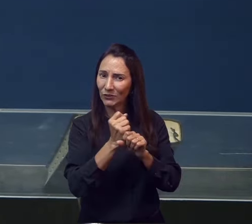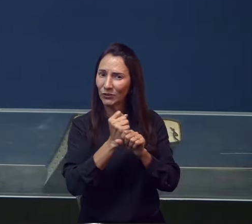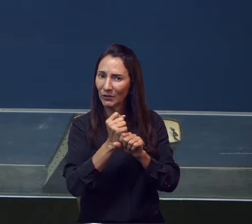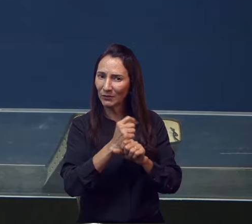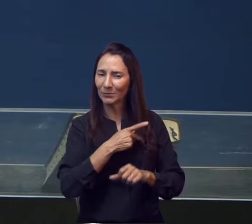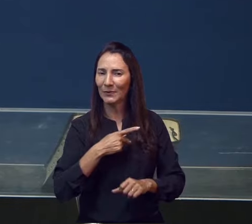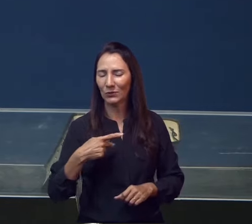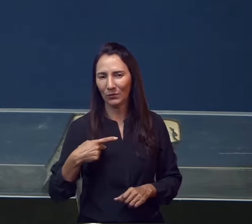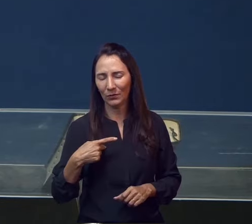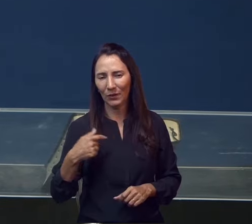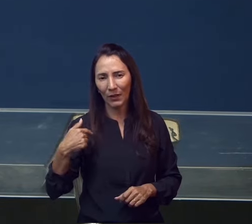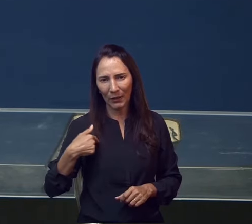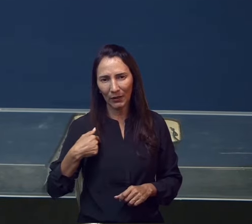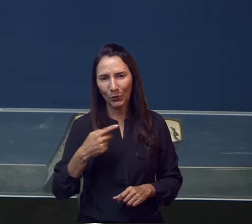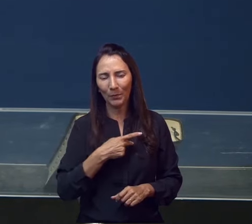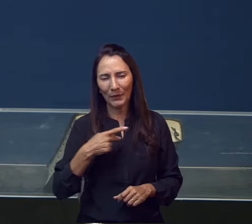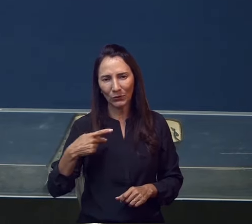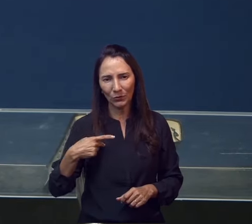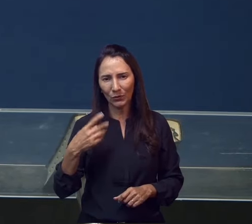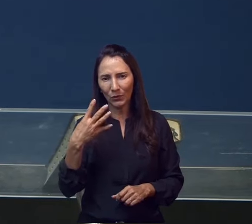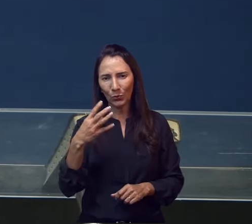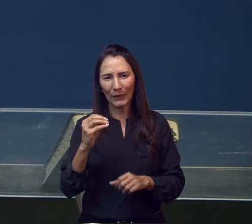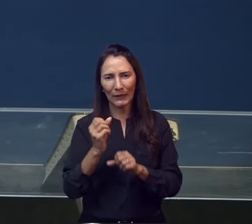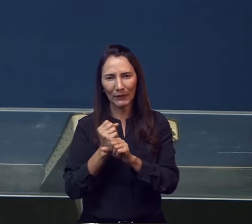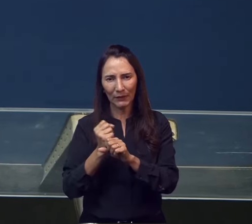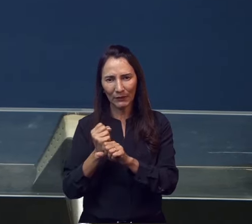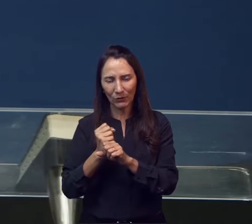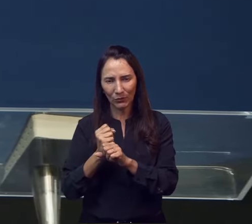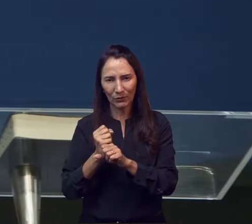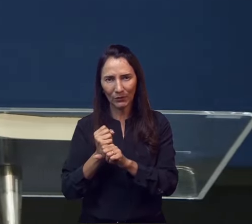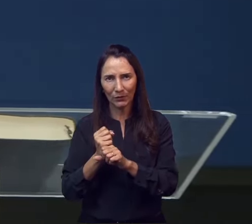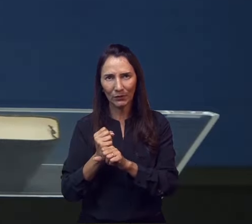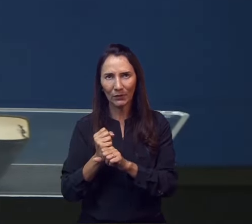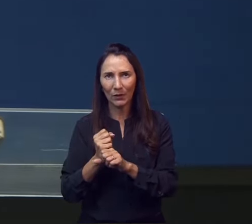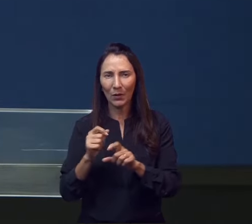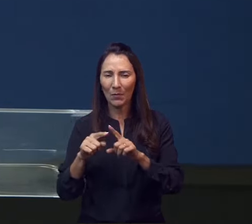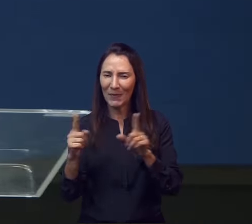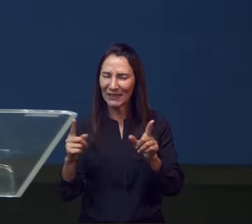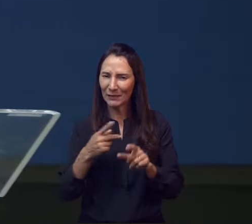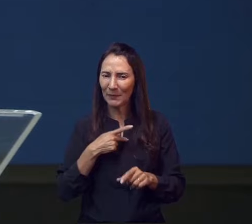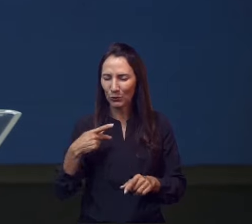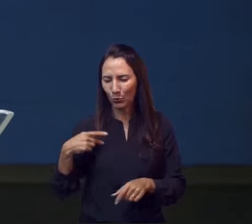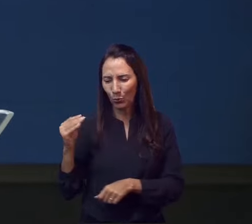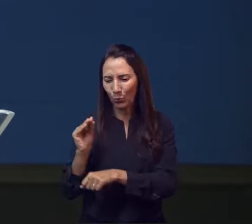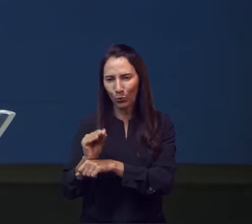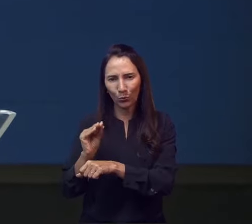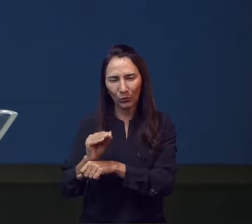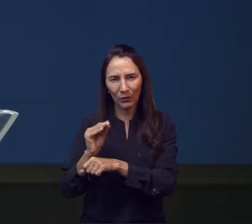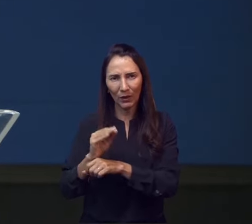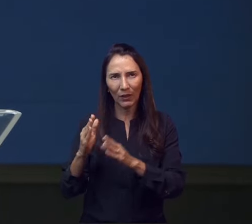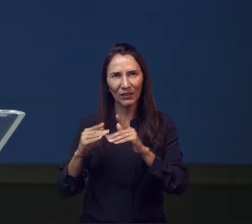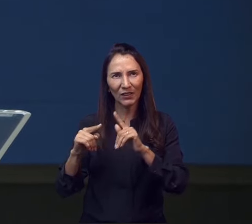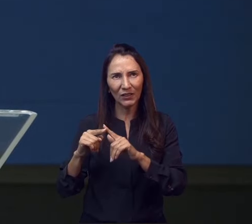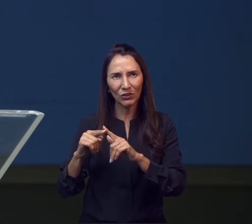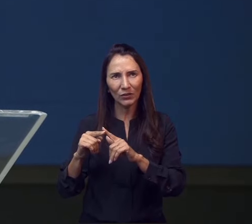eu sou pastor a 40 anos mas sou pastor de igreja né de